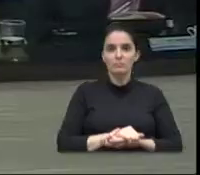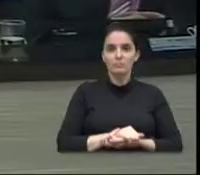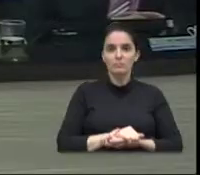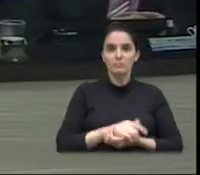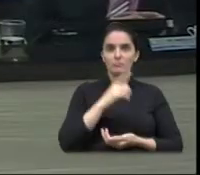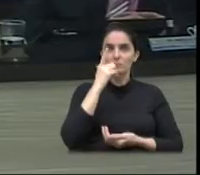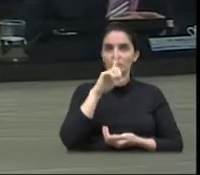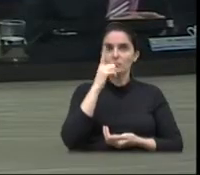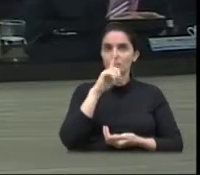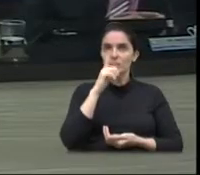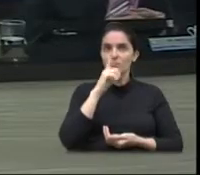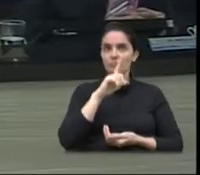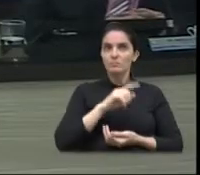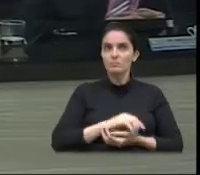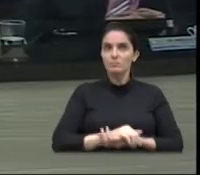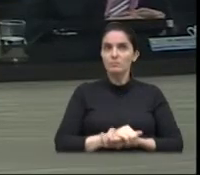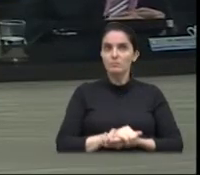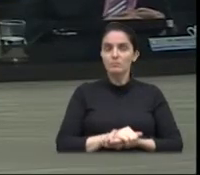Lemão da Jeová Rafá.